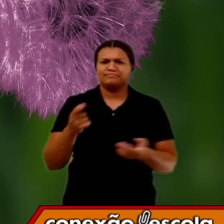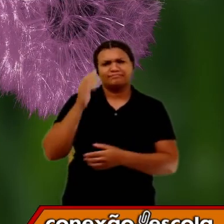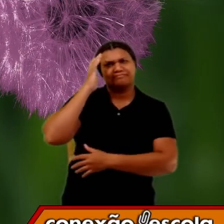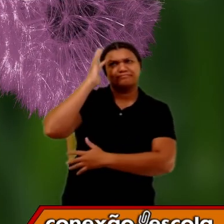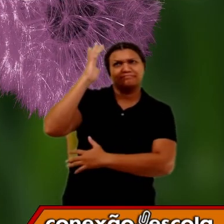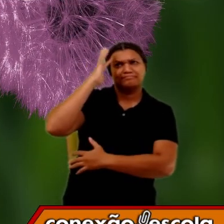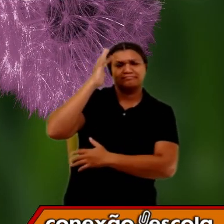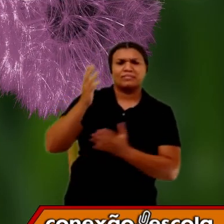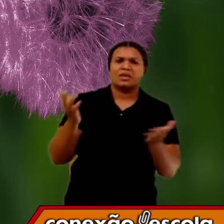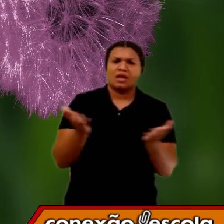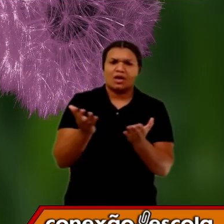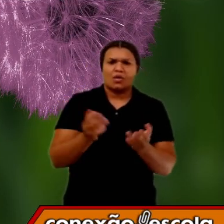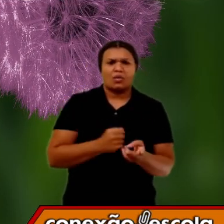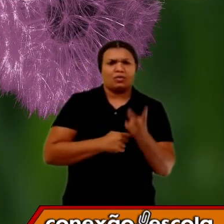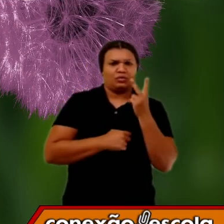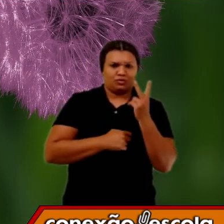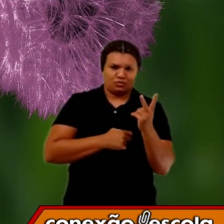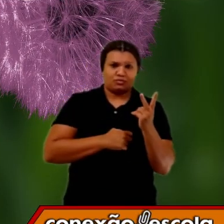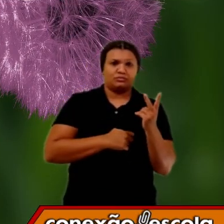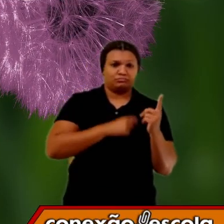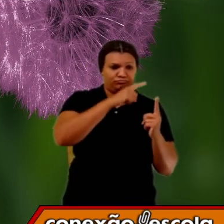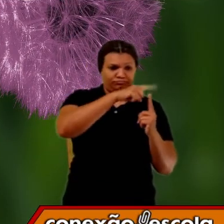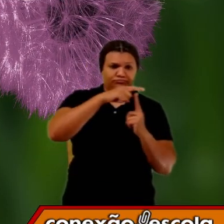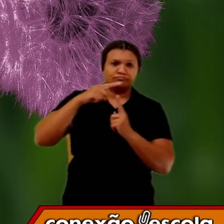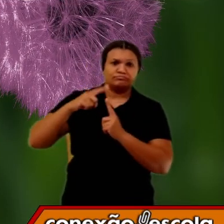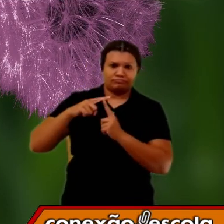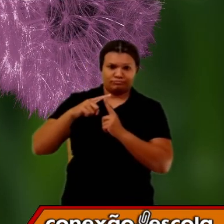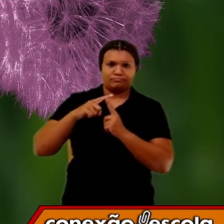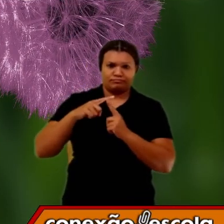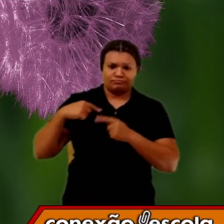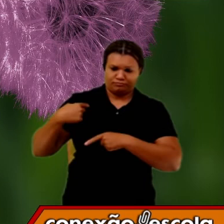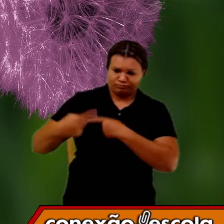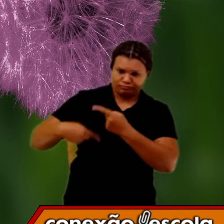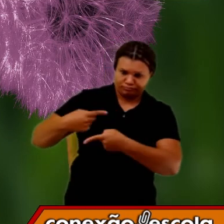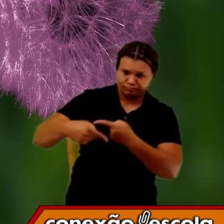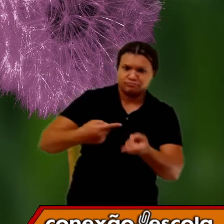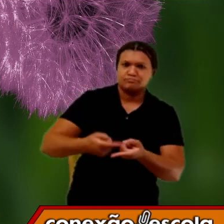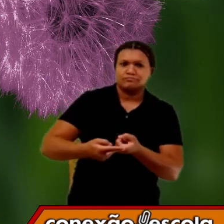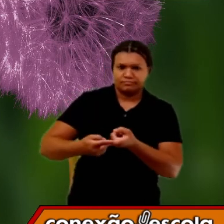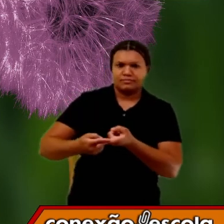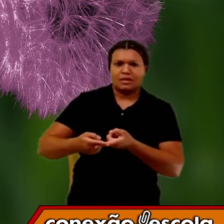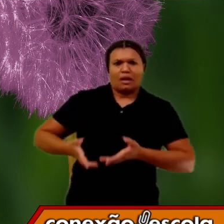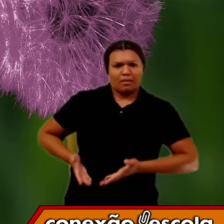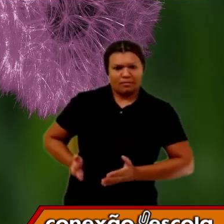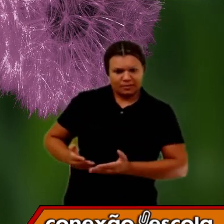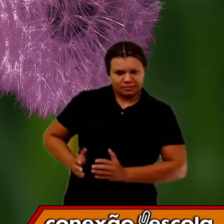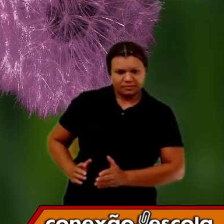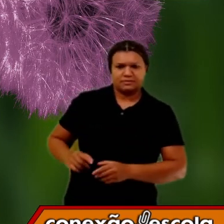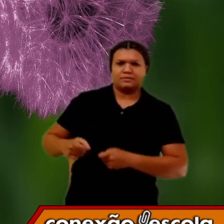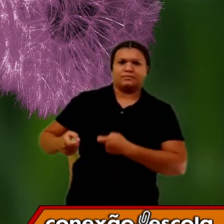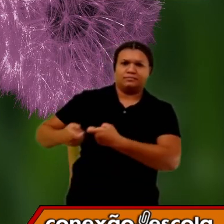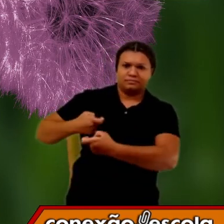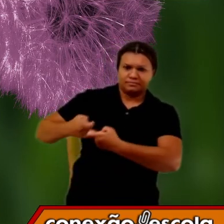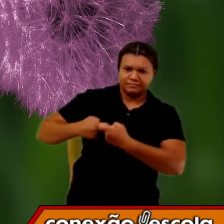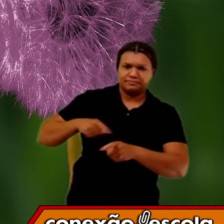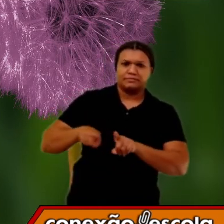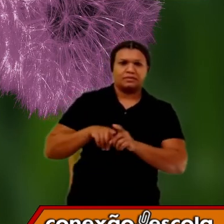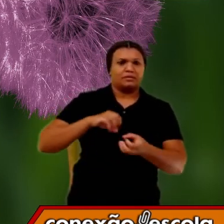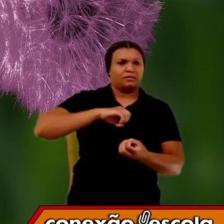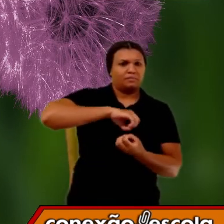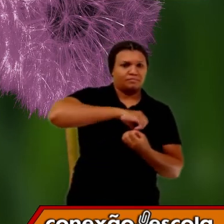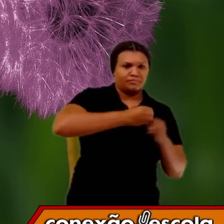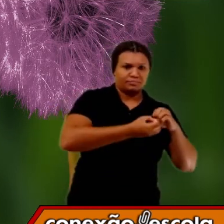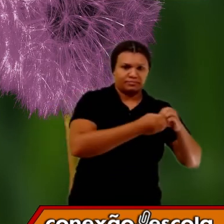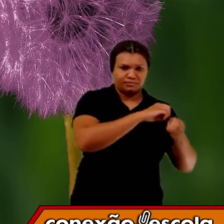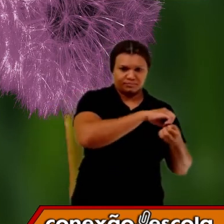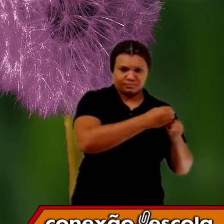agora nesses dois tipos de reprodução, na sexuada e na reprodução assexuada, quais são as vantagens e as desvantagens,